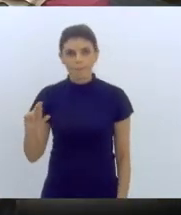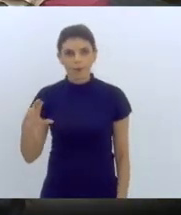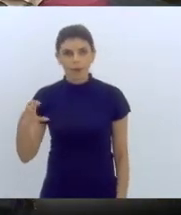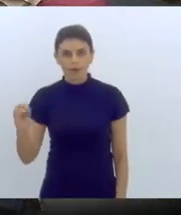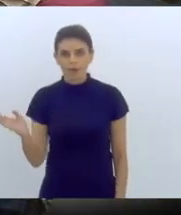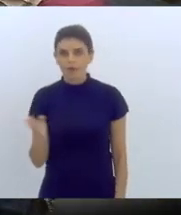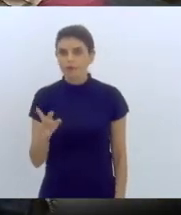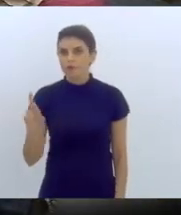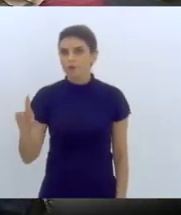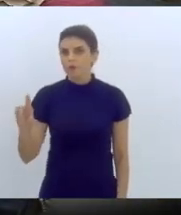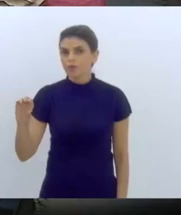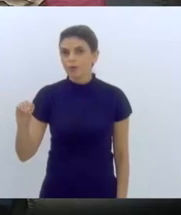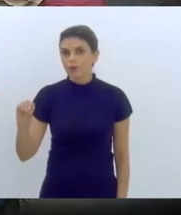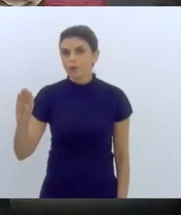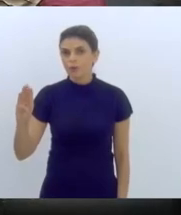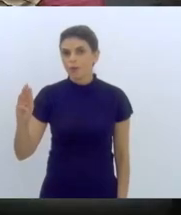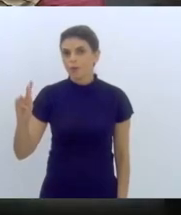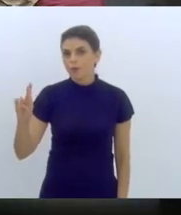tá?